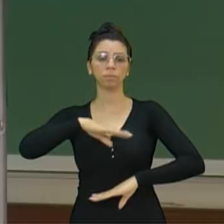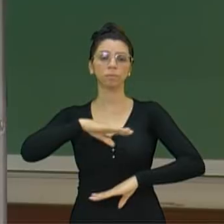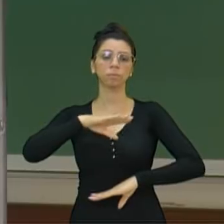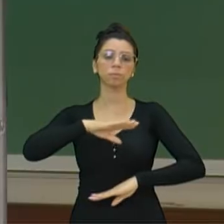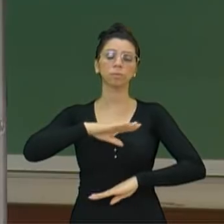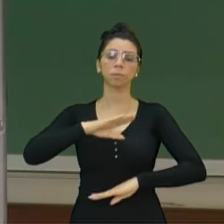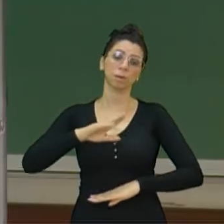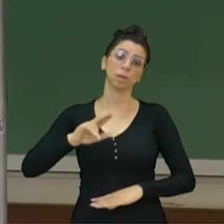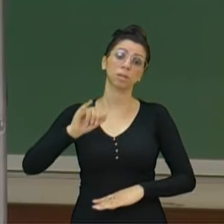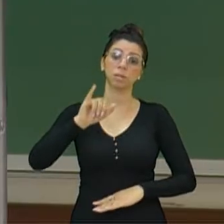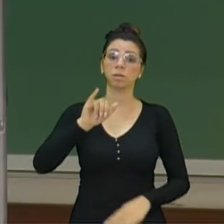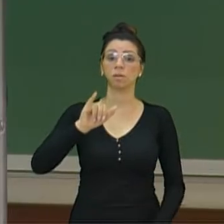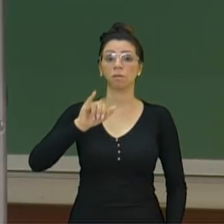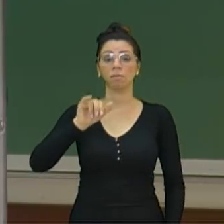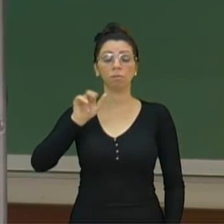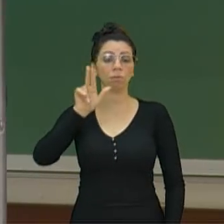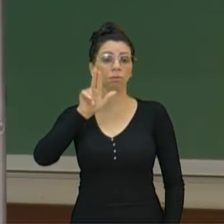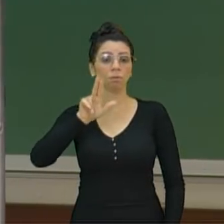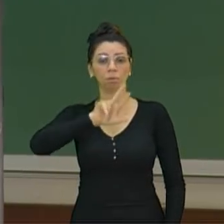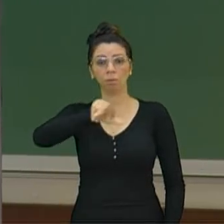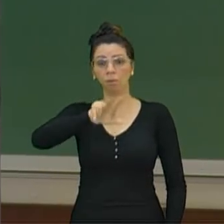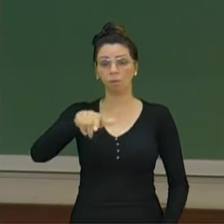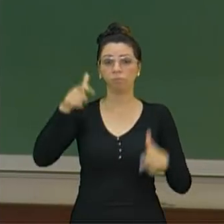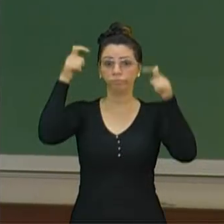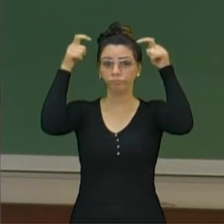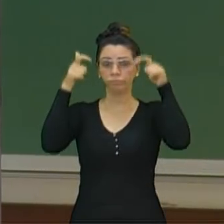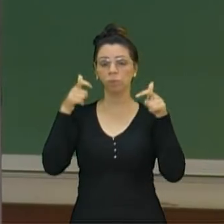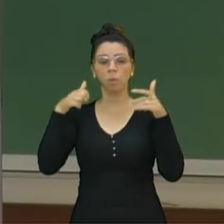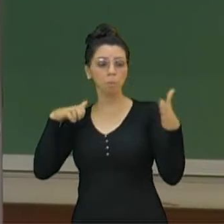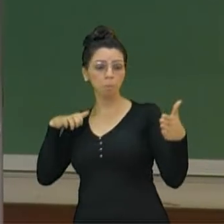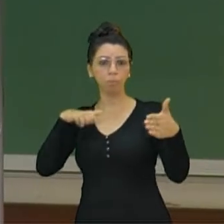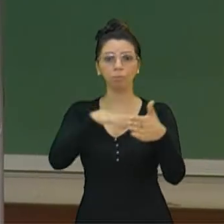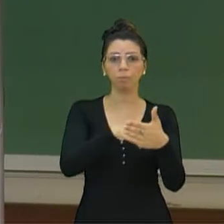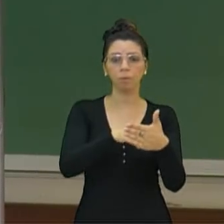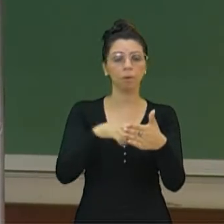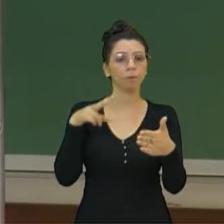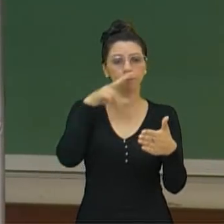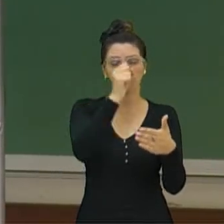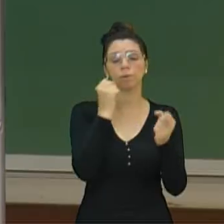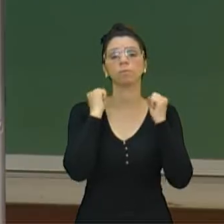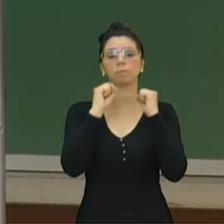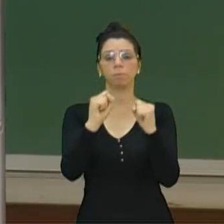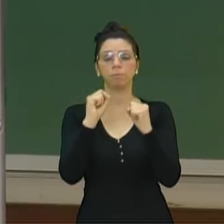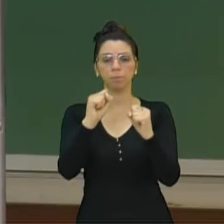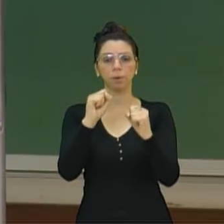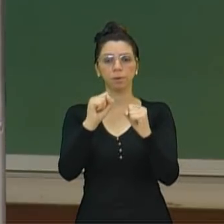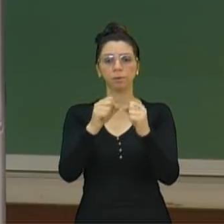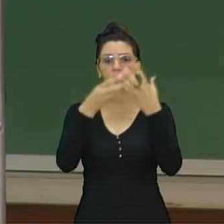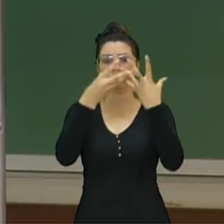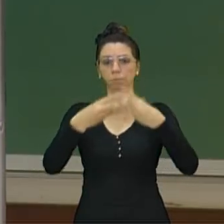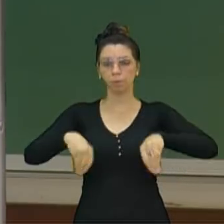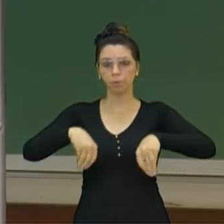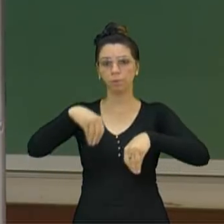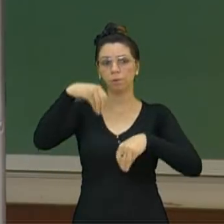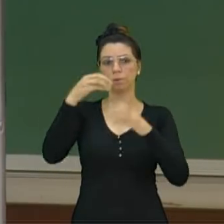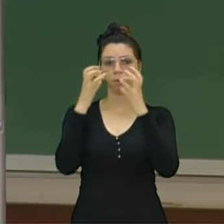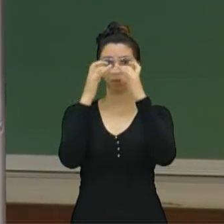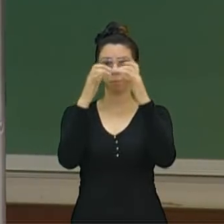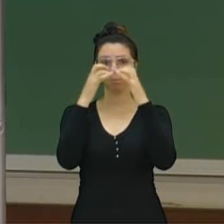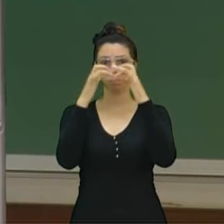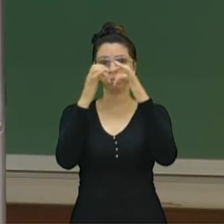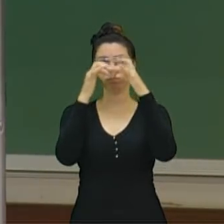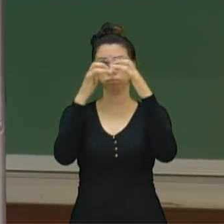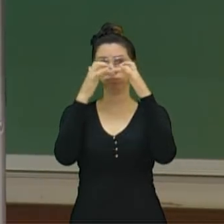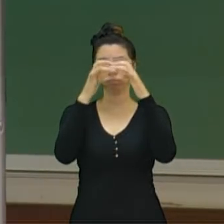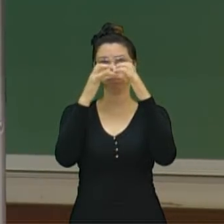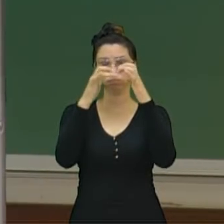não uso de um capacete ou de um impacto mais forte pode lesionar o sistema nervoso central, nessa região